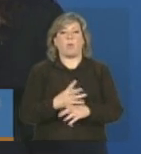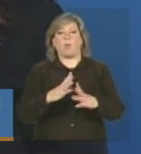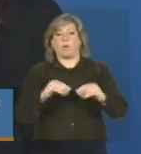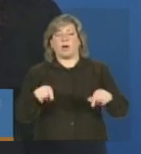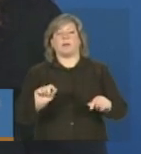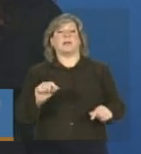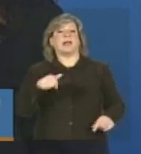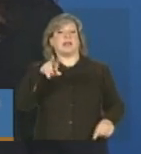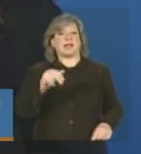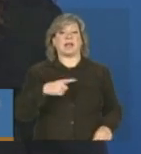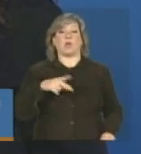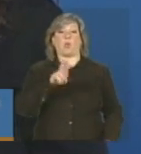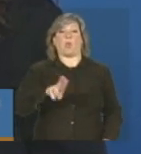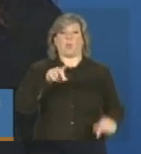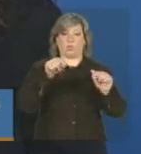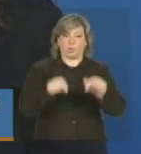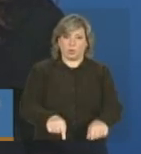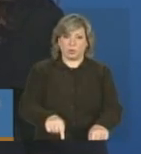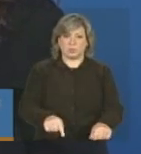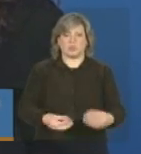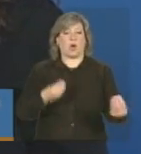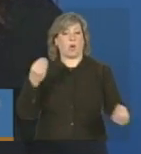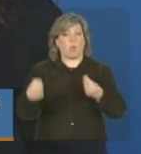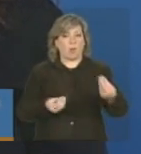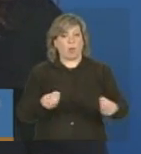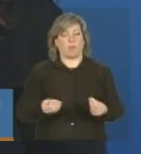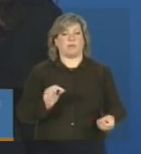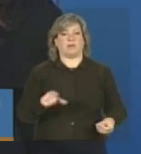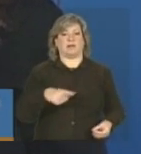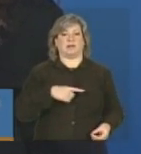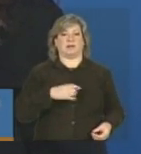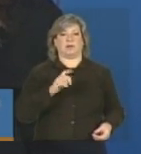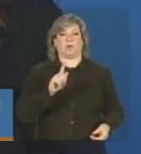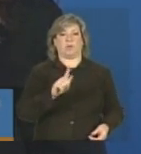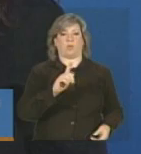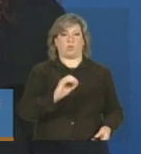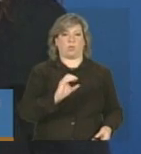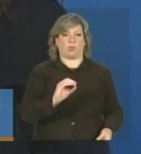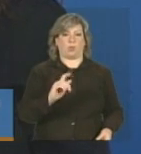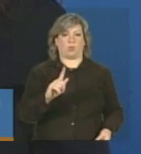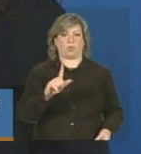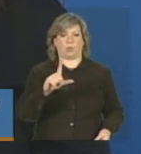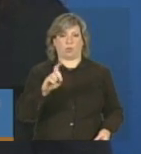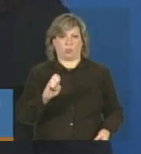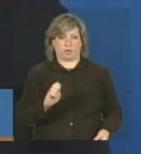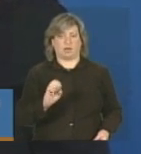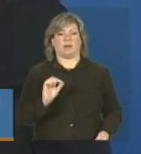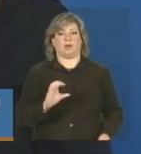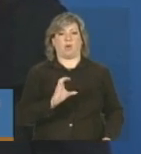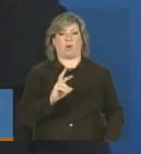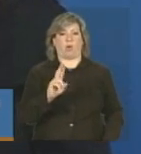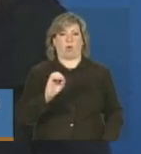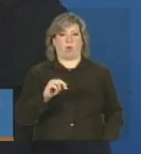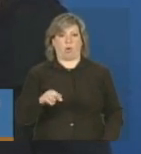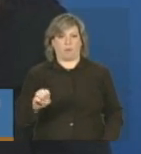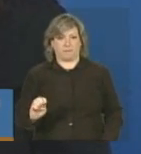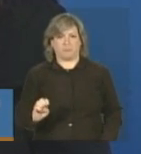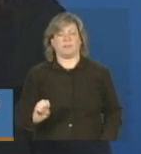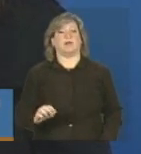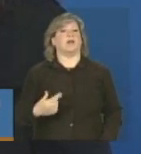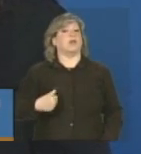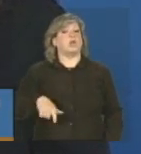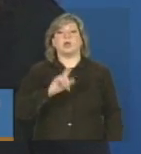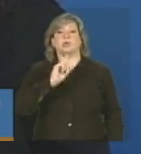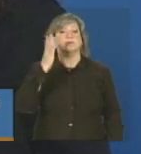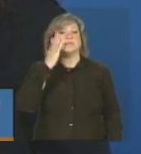está usando como navegador o Google Chrome, a gente ainda não sabe por que